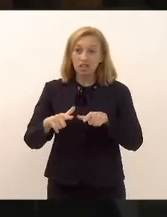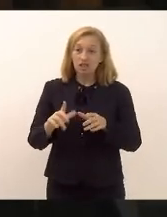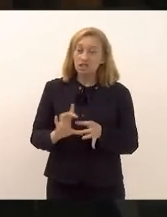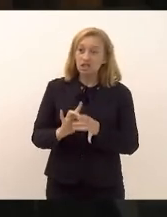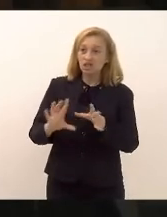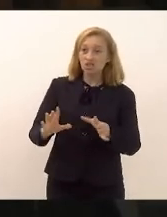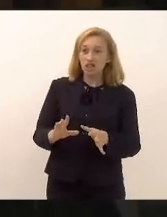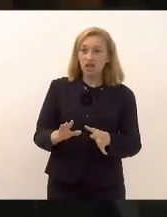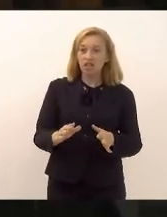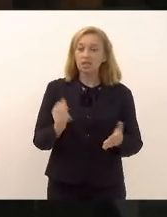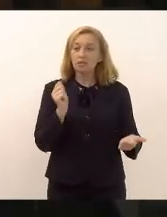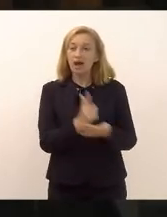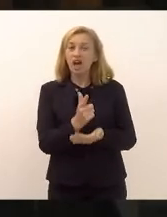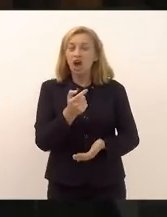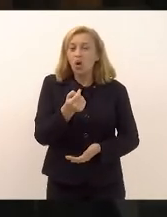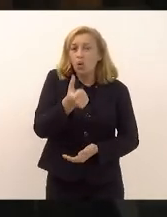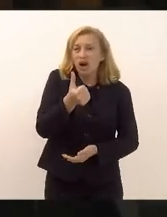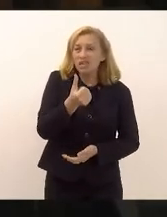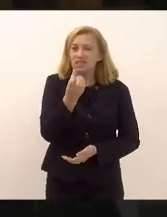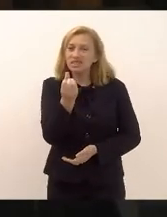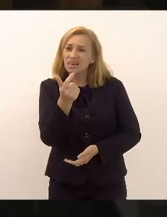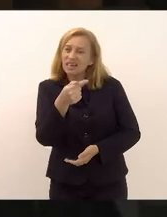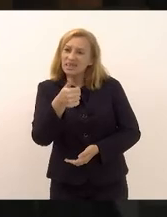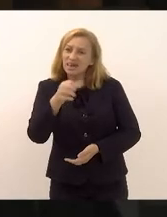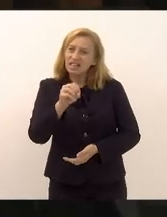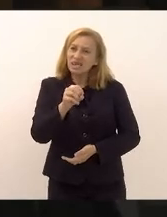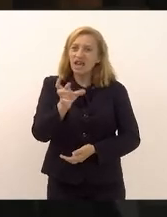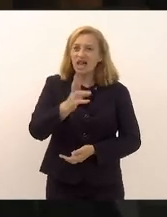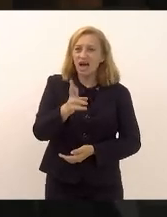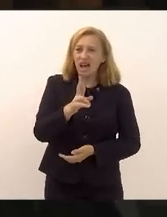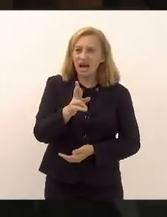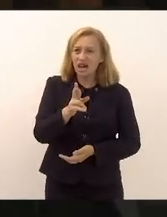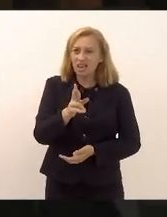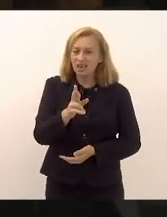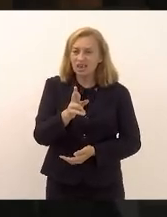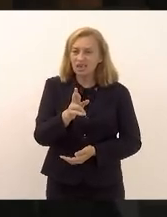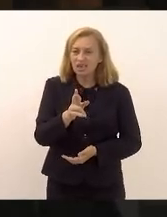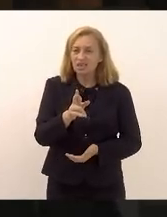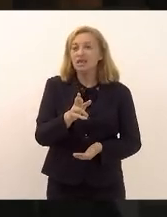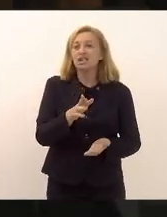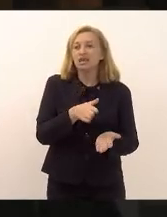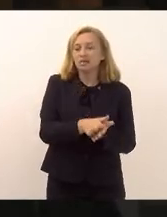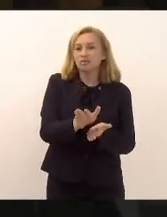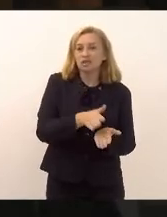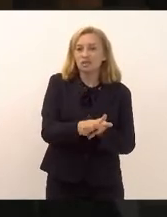os quase R$ 70,00 de taxa de emissão de CRLV.